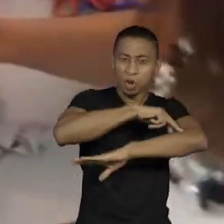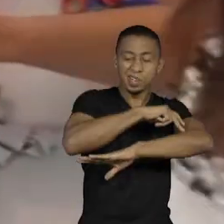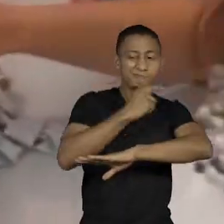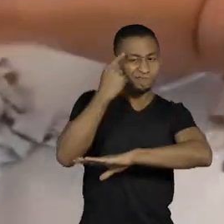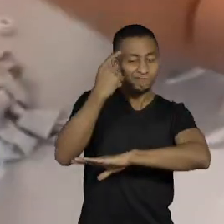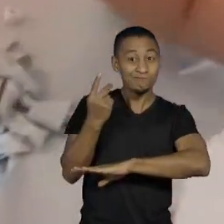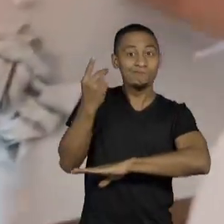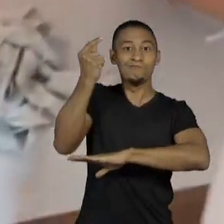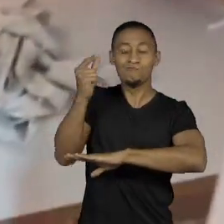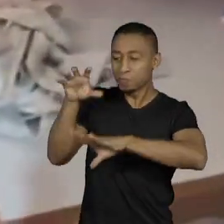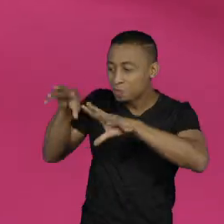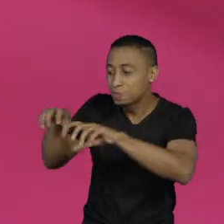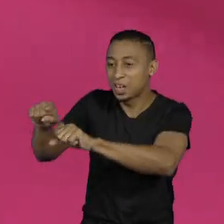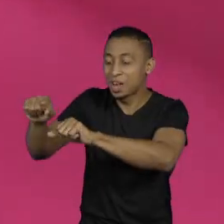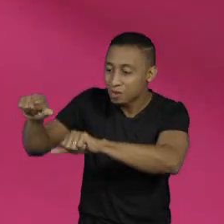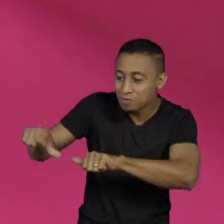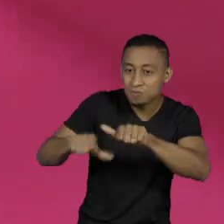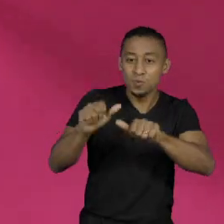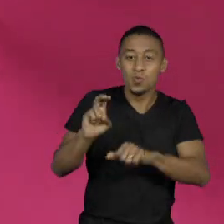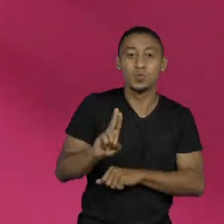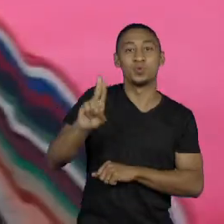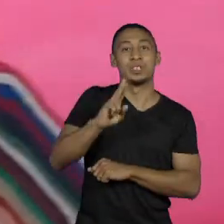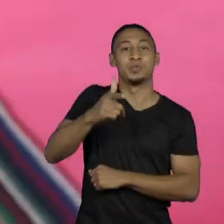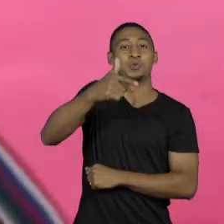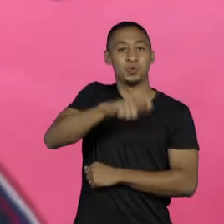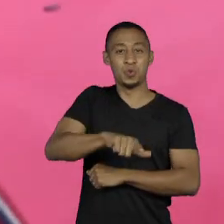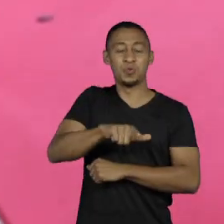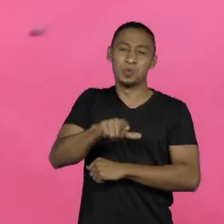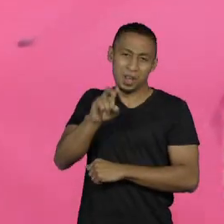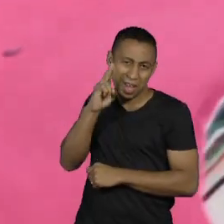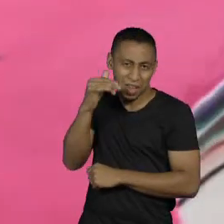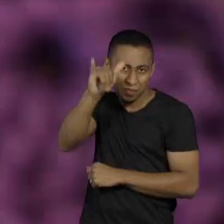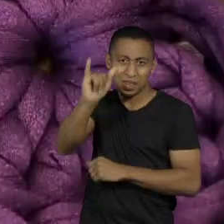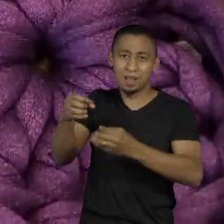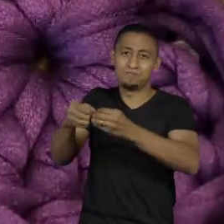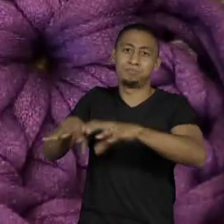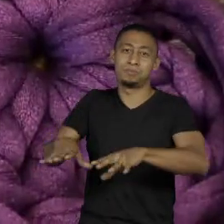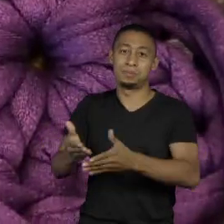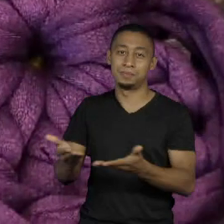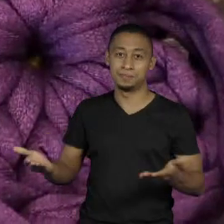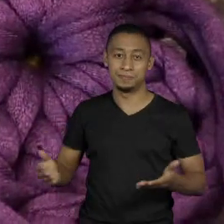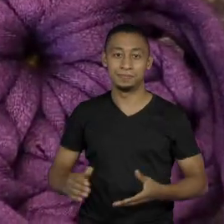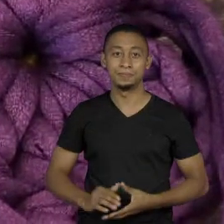de sobras de tecidos para reduzir o desperdício de material.